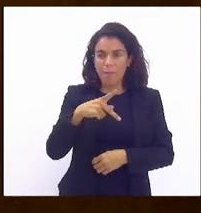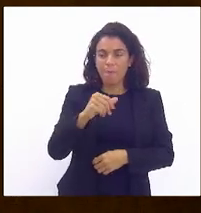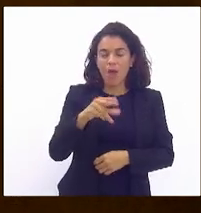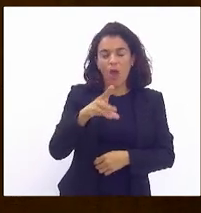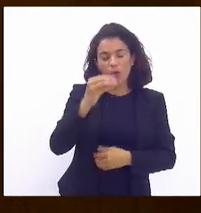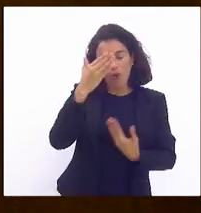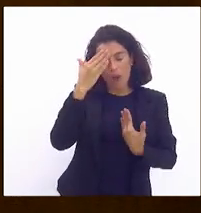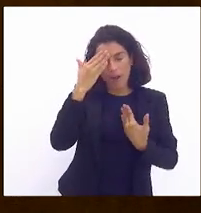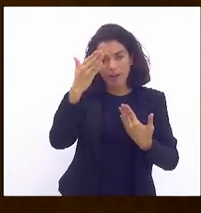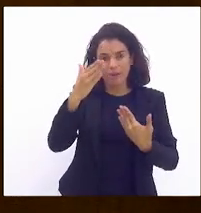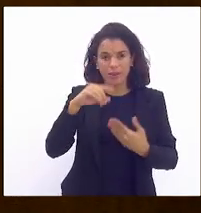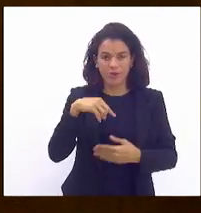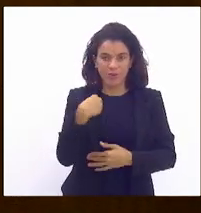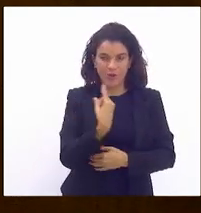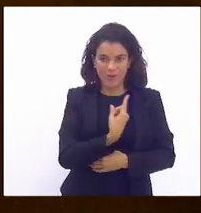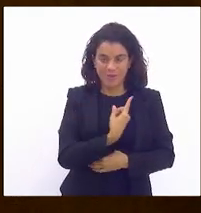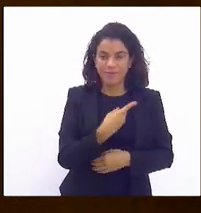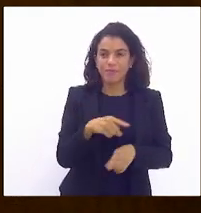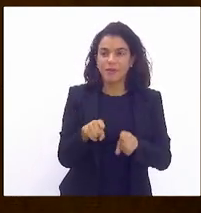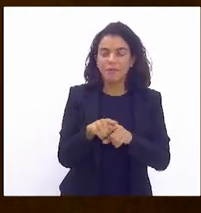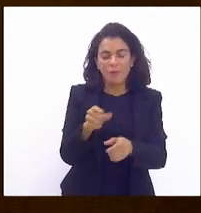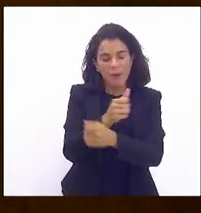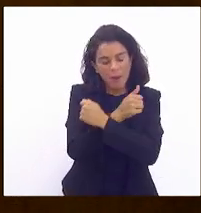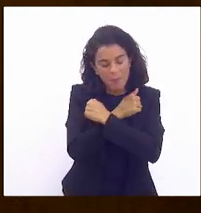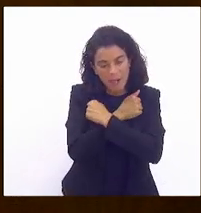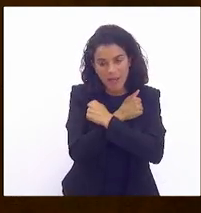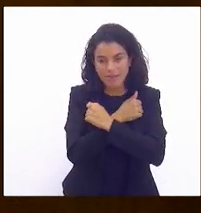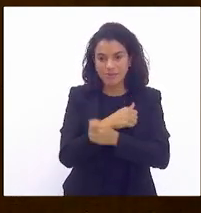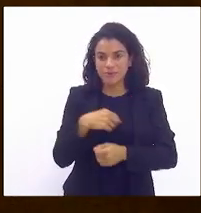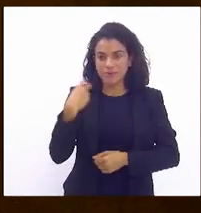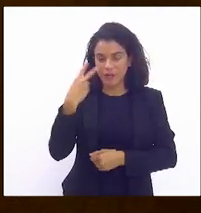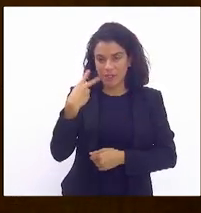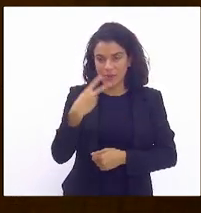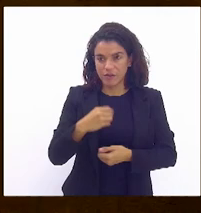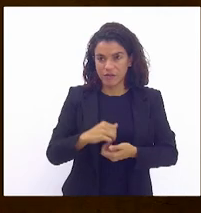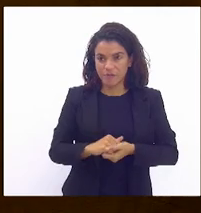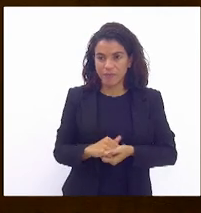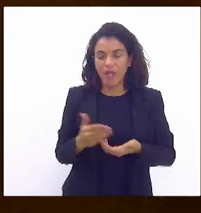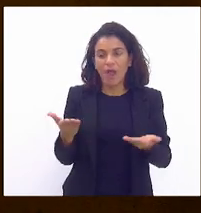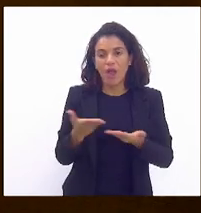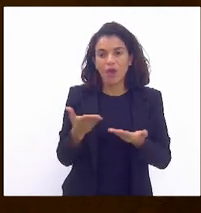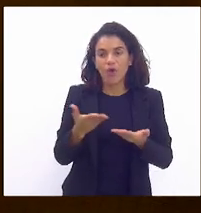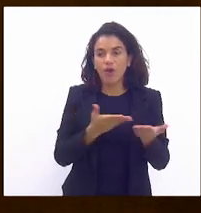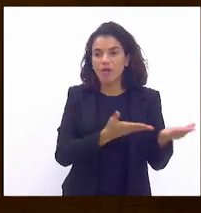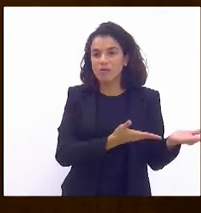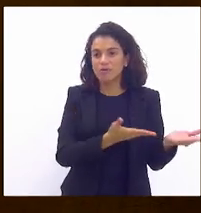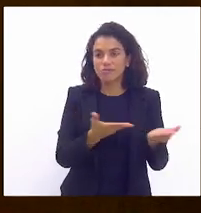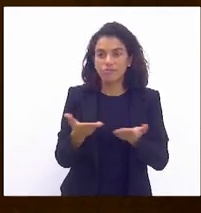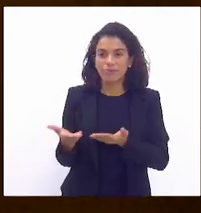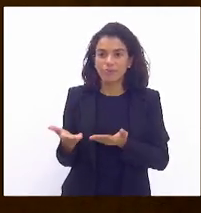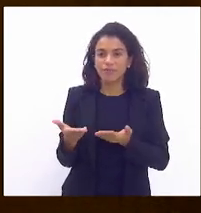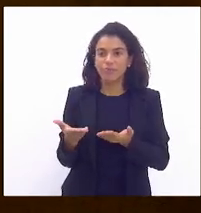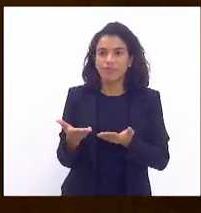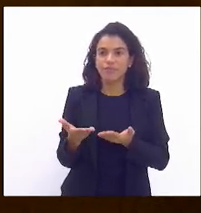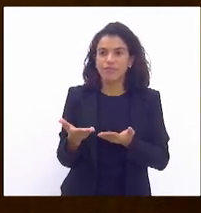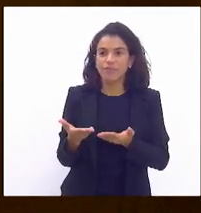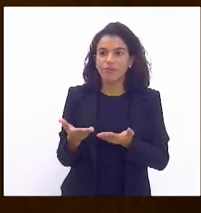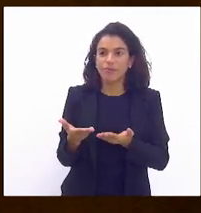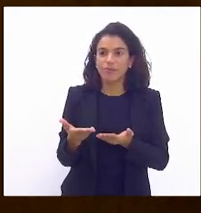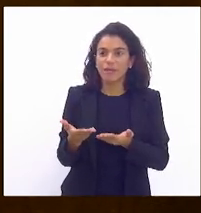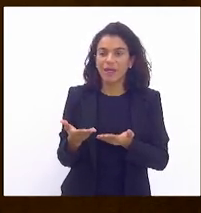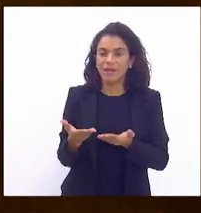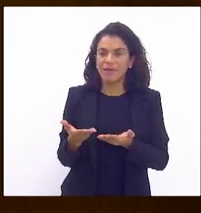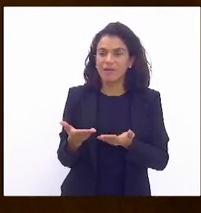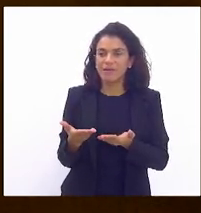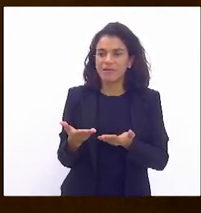obrigado, e dê o meu abraço aos colegas vereadores. Eu vou chamar agora José Barreto para poder fazer o